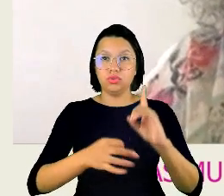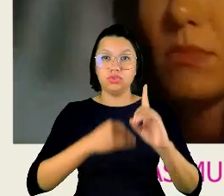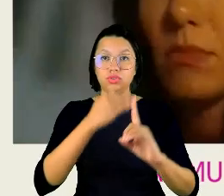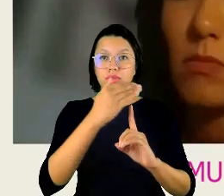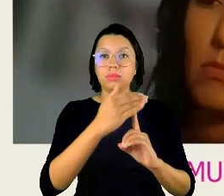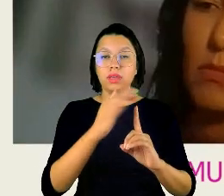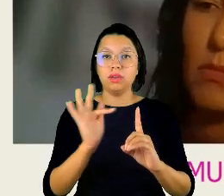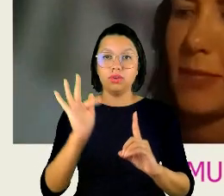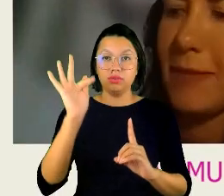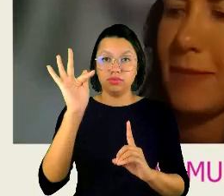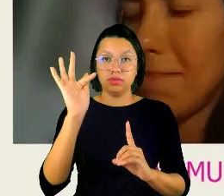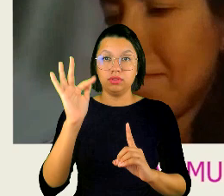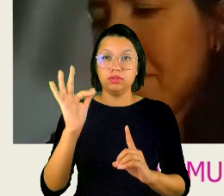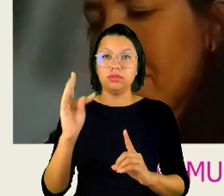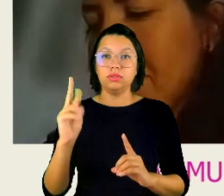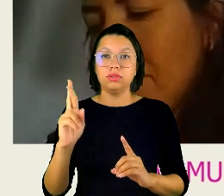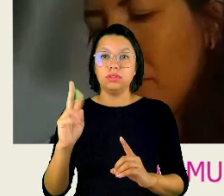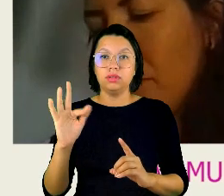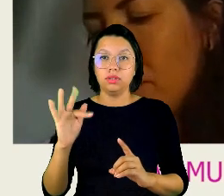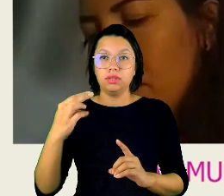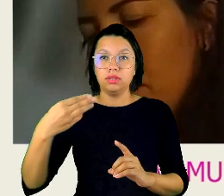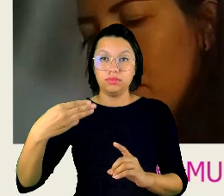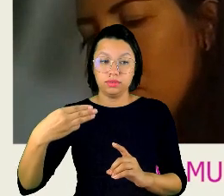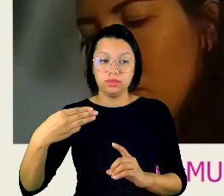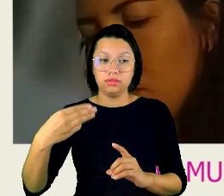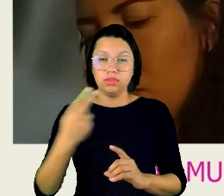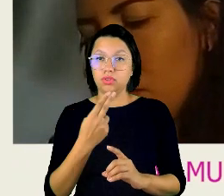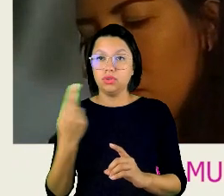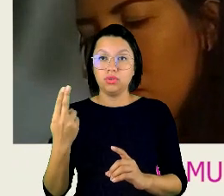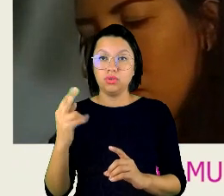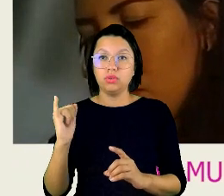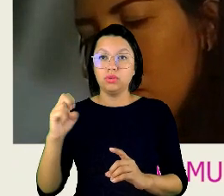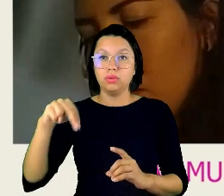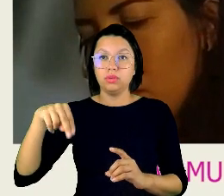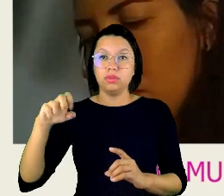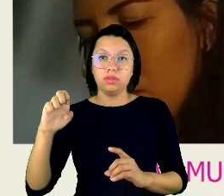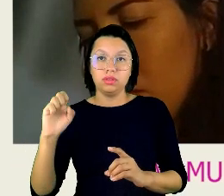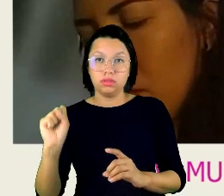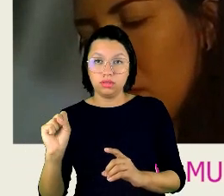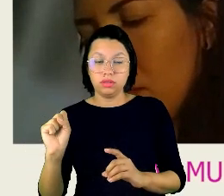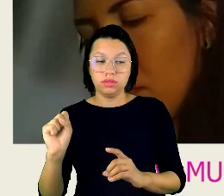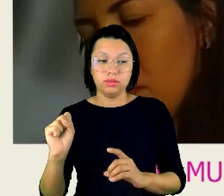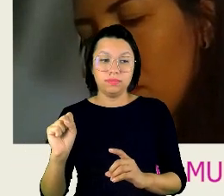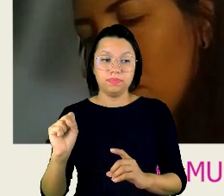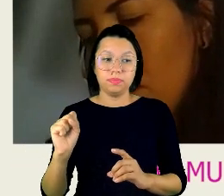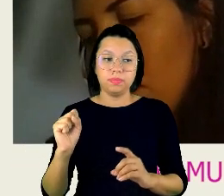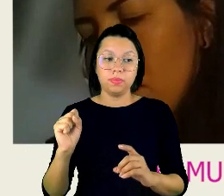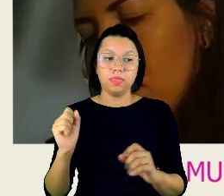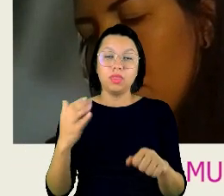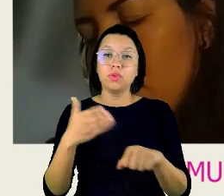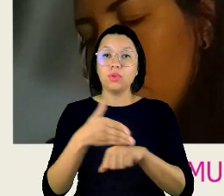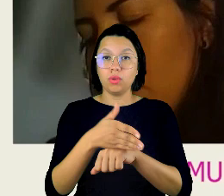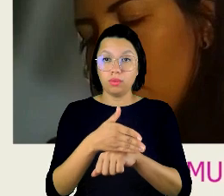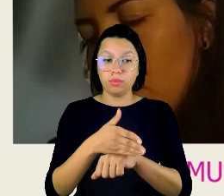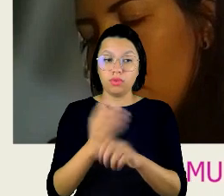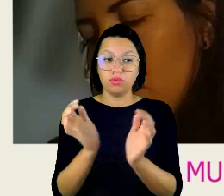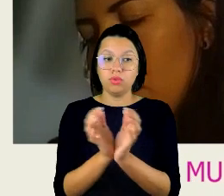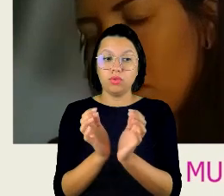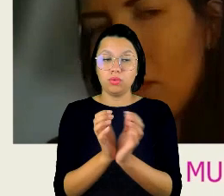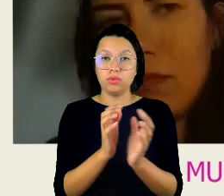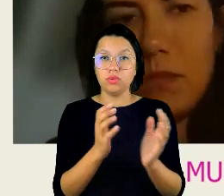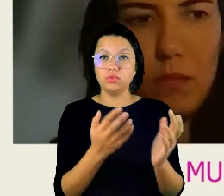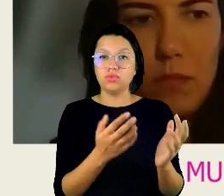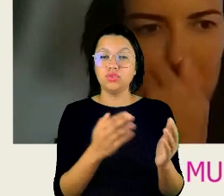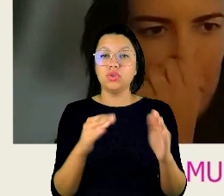desembargadora federal do TRF3, me chamo Inês Virgínia, e integro a Comissão de Equidade de Gênero